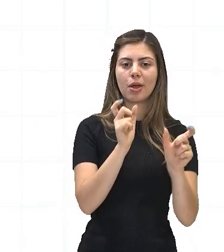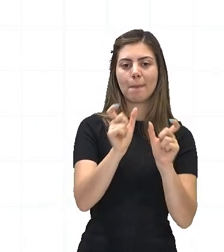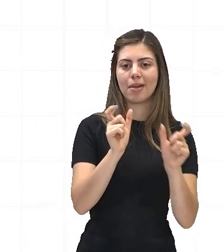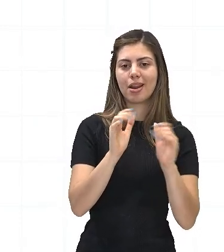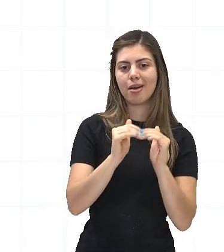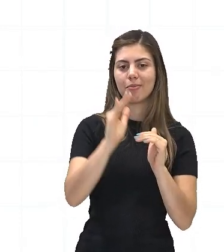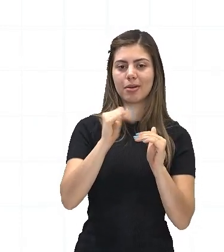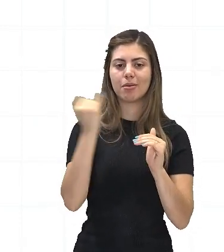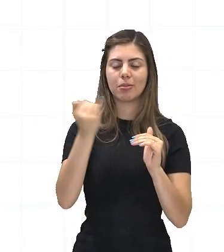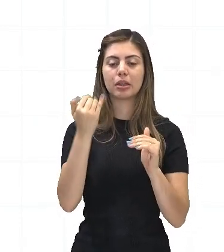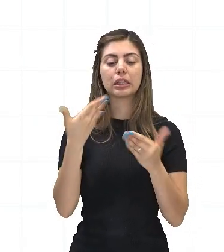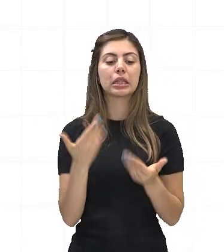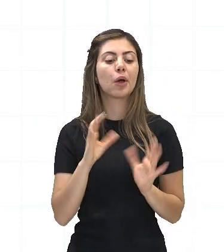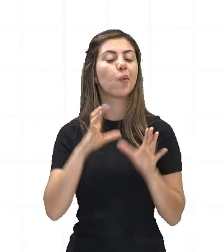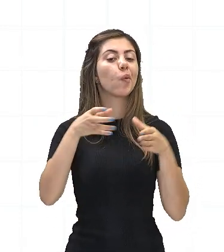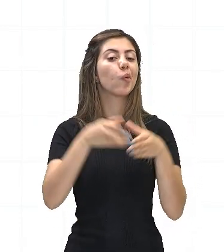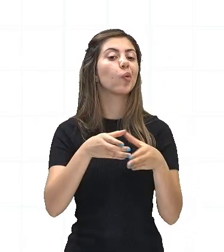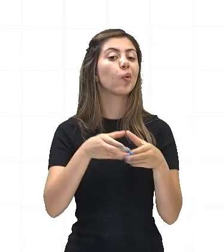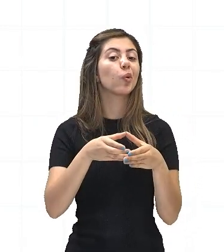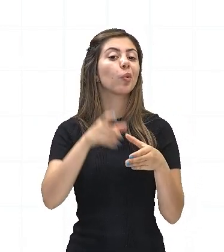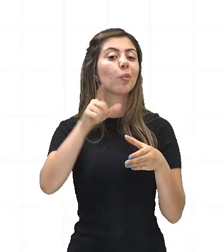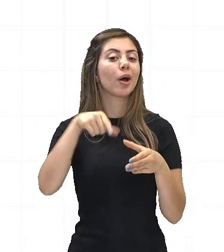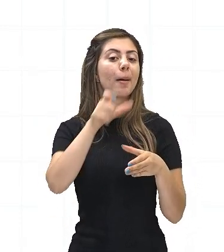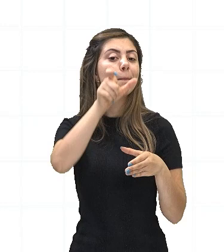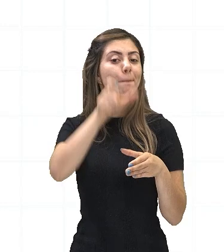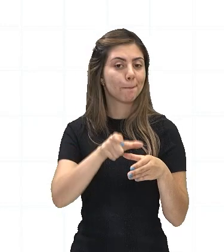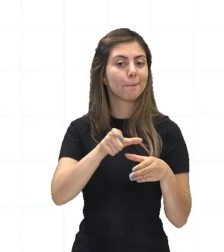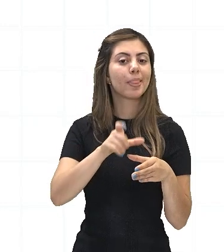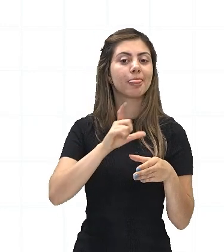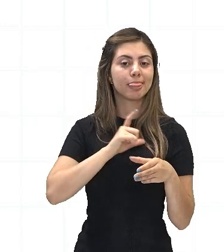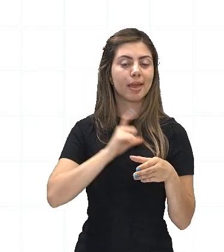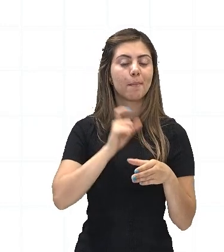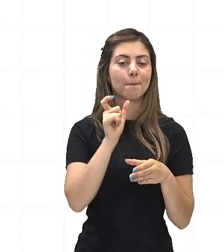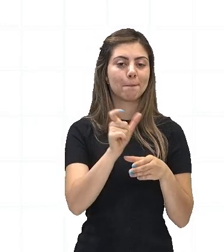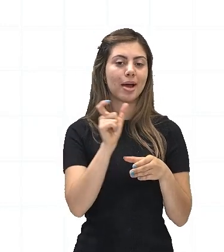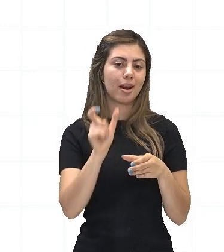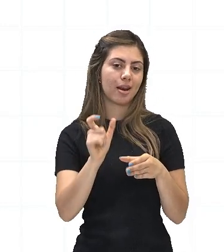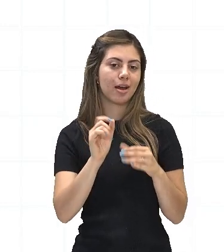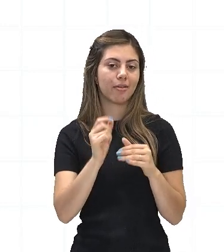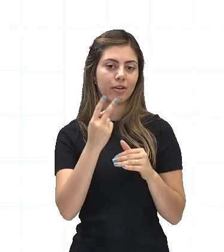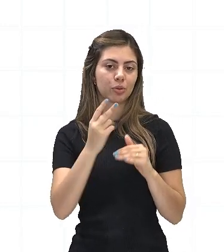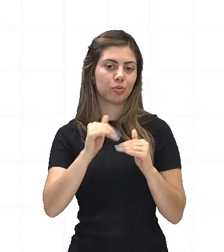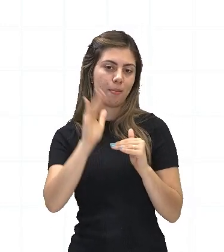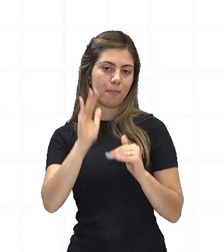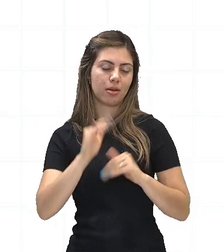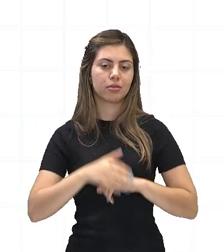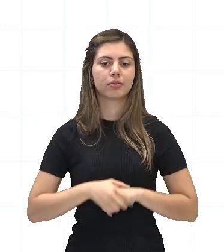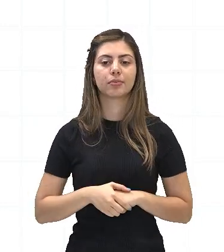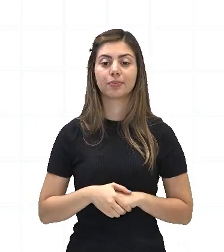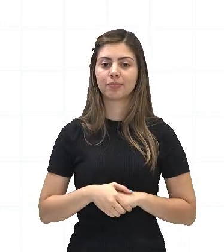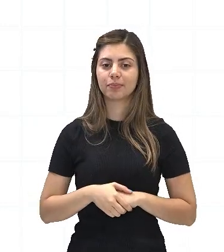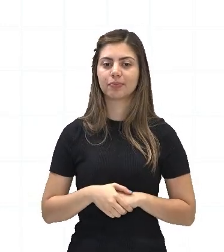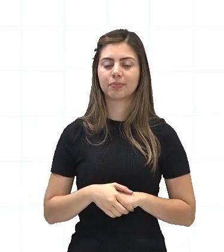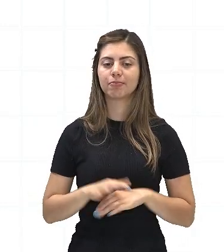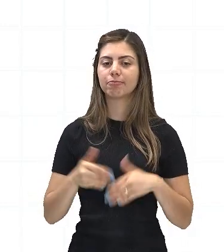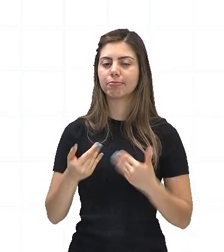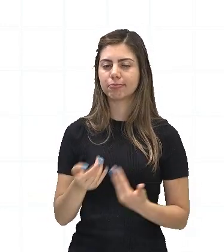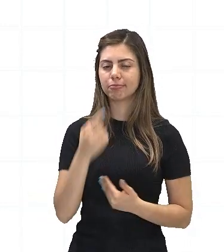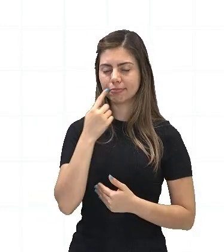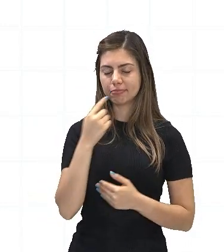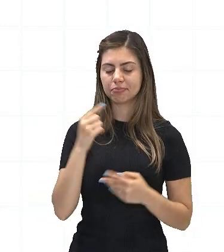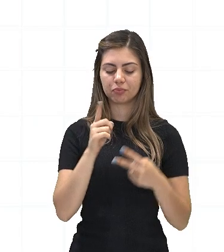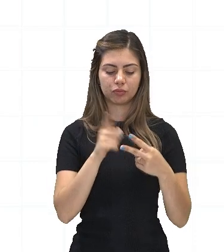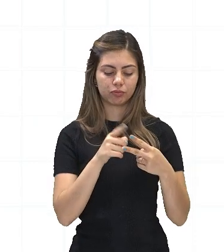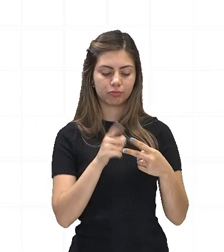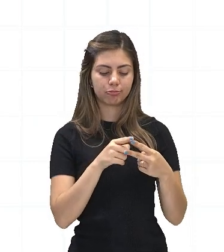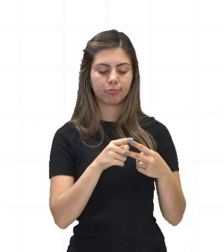é que eu classifico esse meu sujeito? Sujeito composto, ok? Então, até agora, vimos sujeito